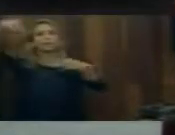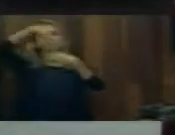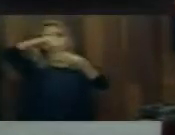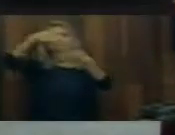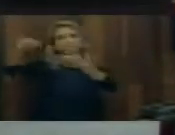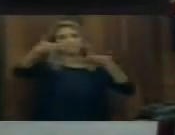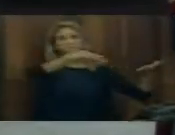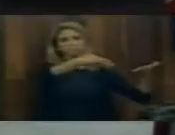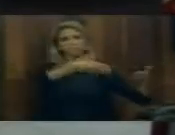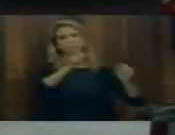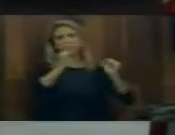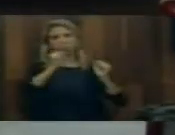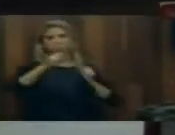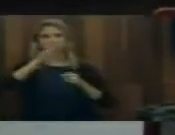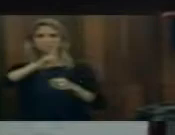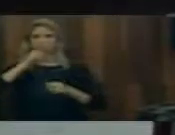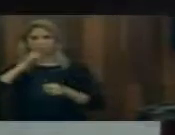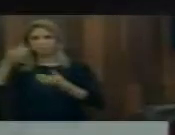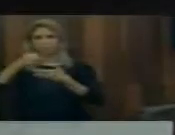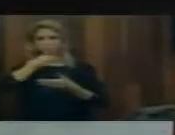É? Por favor.